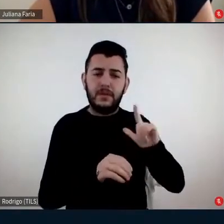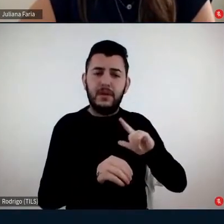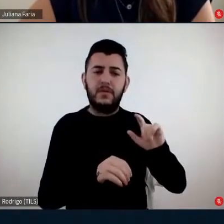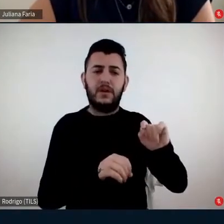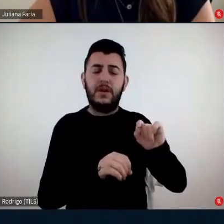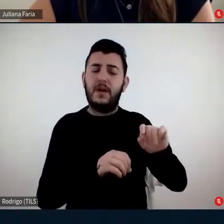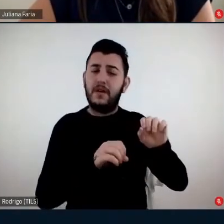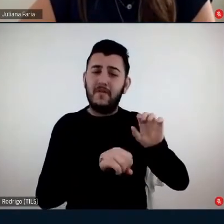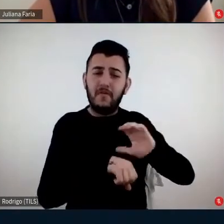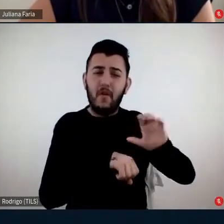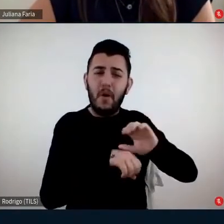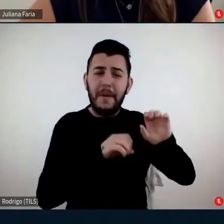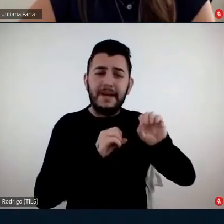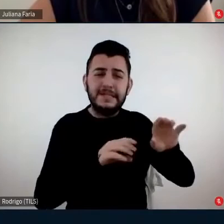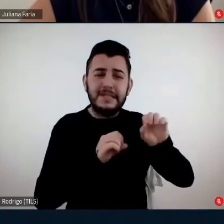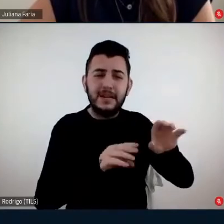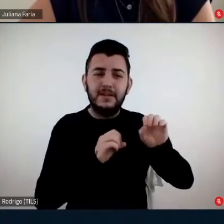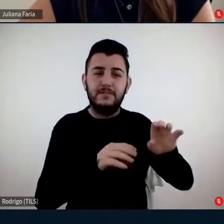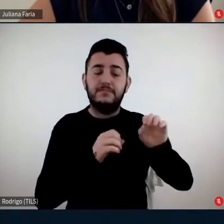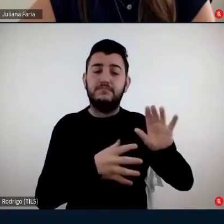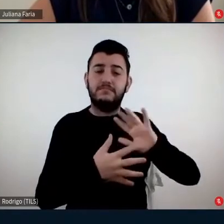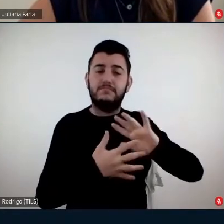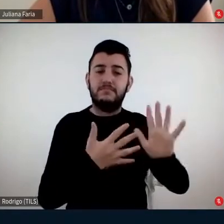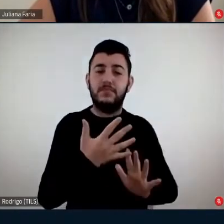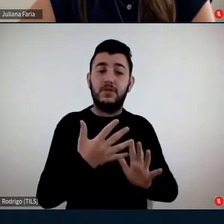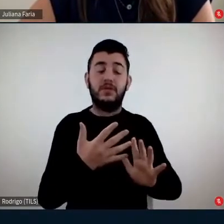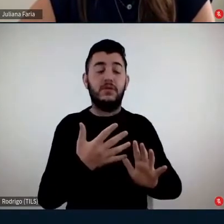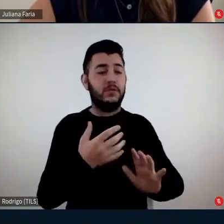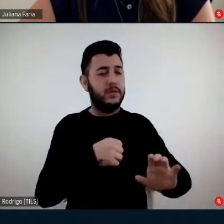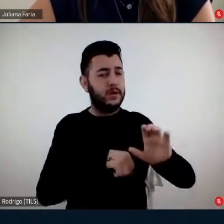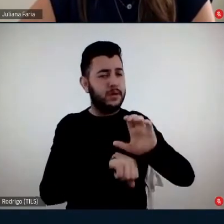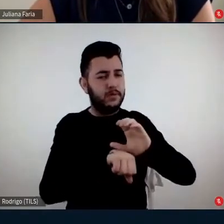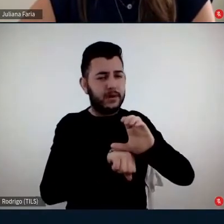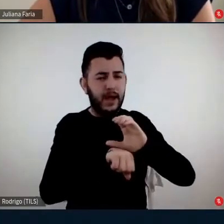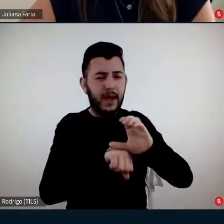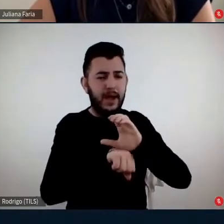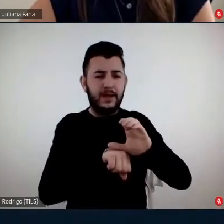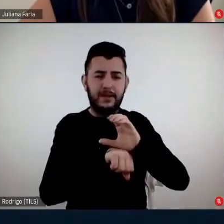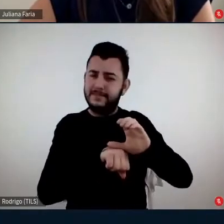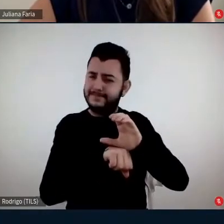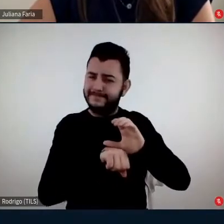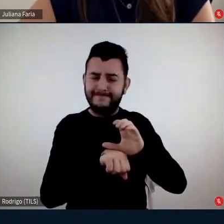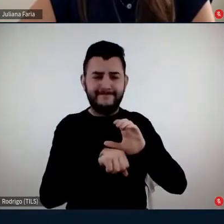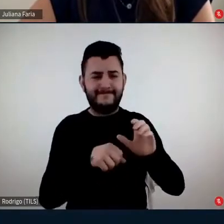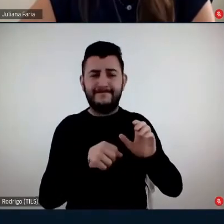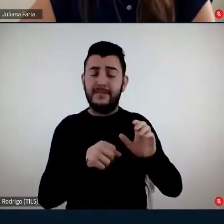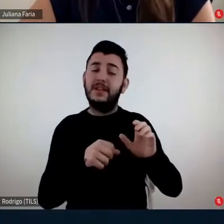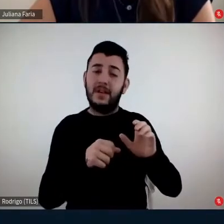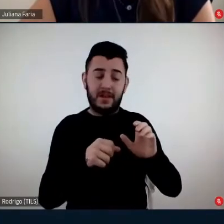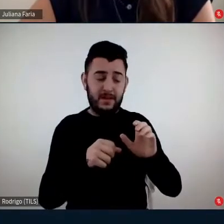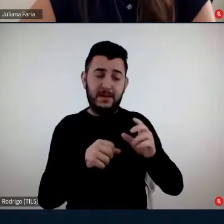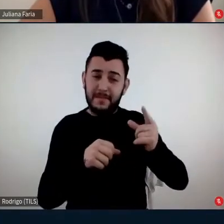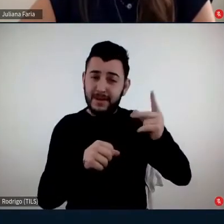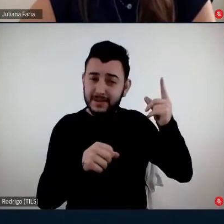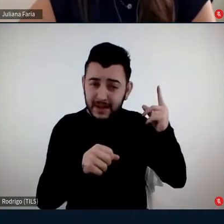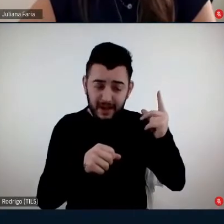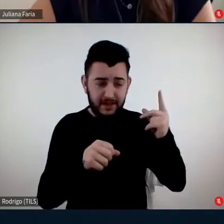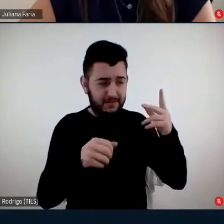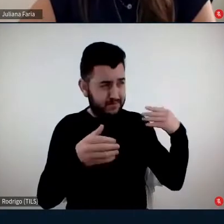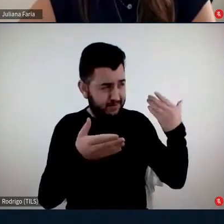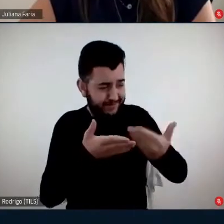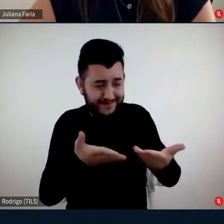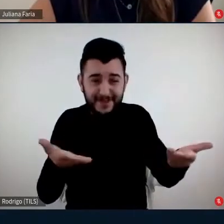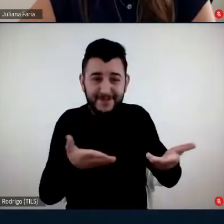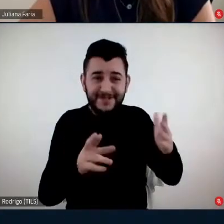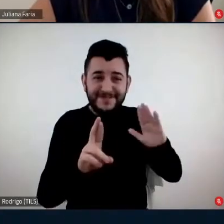CAIS sempre foi, e acredito que será ainda por um bom tempo, uma referência, porque é uma formação responsável